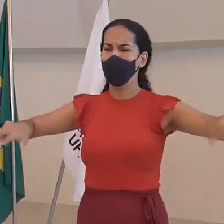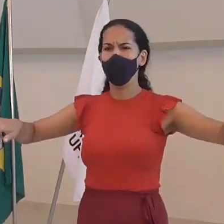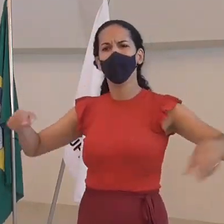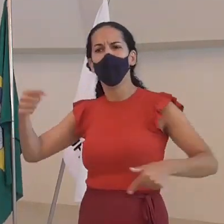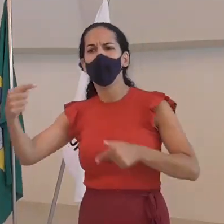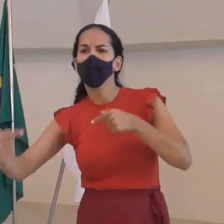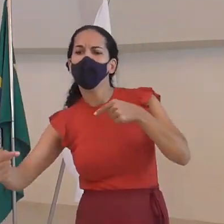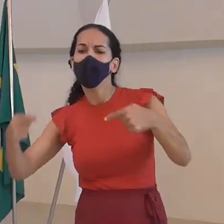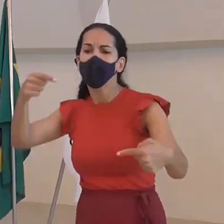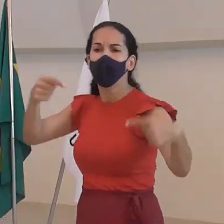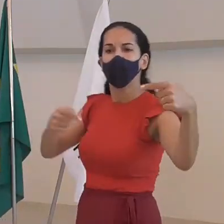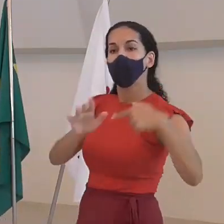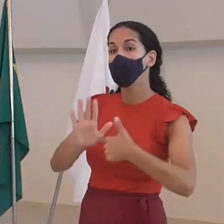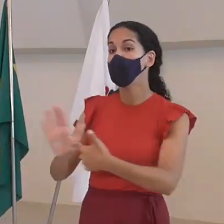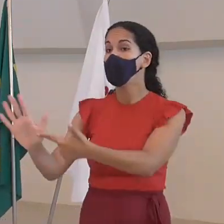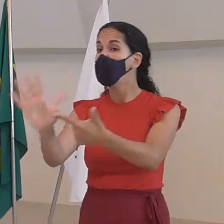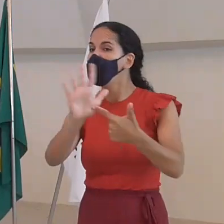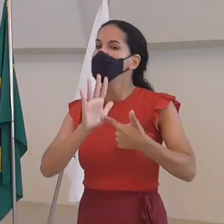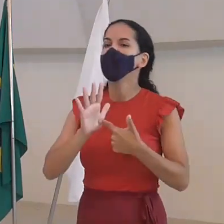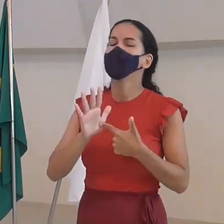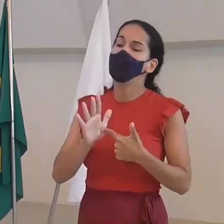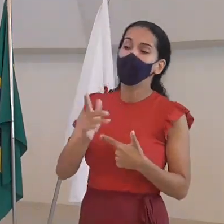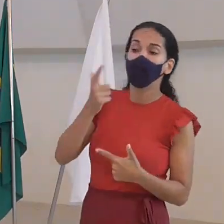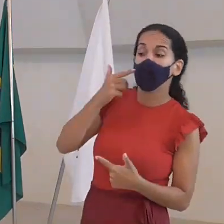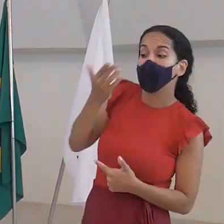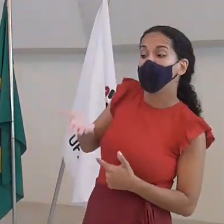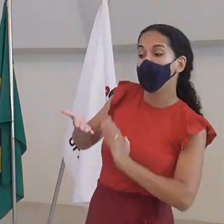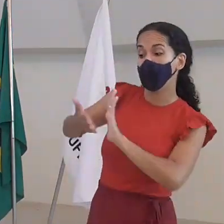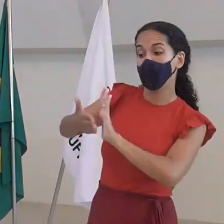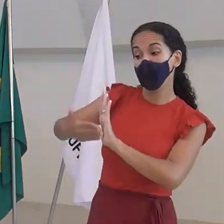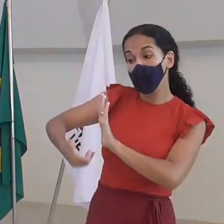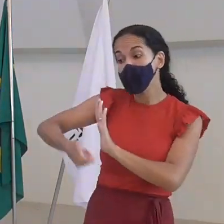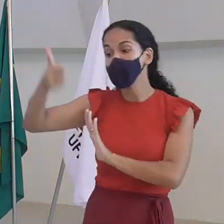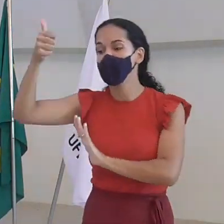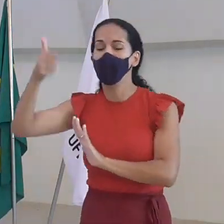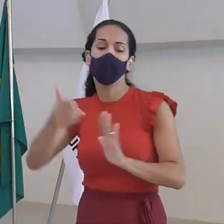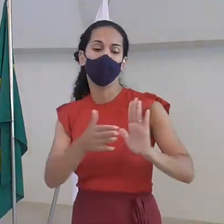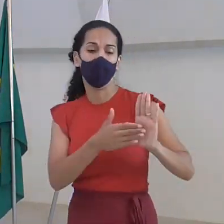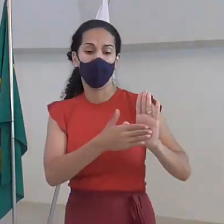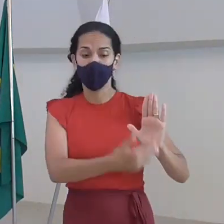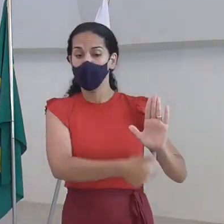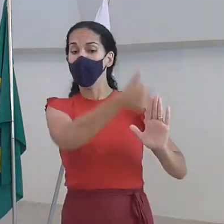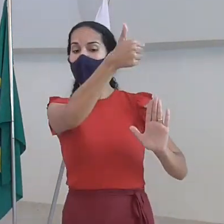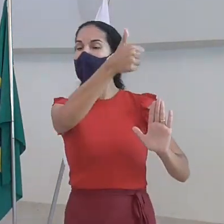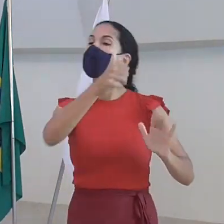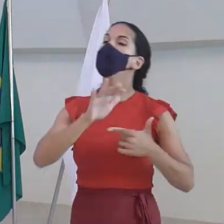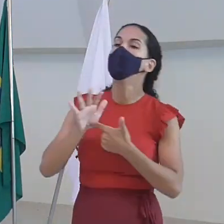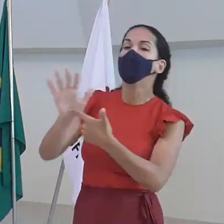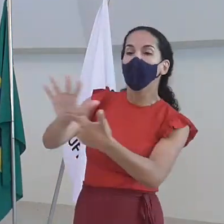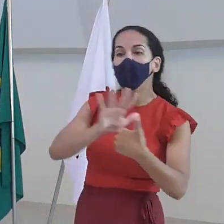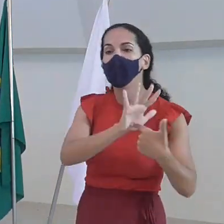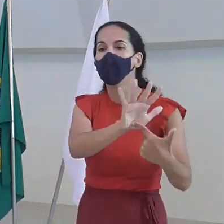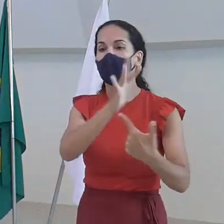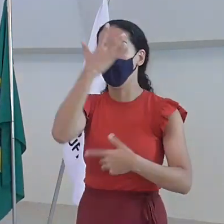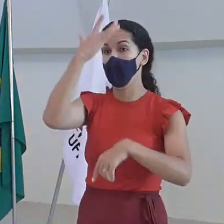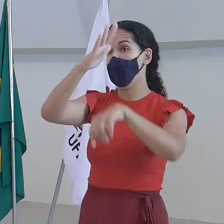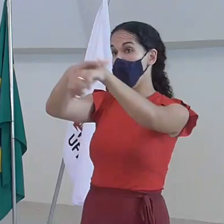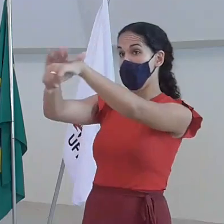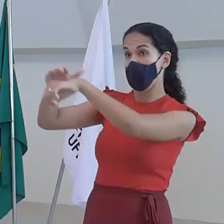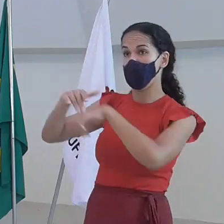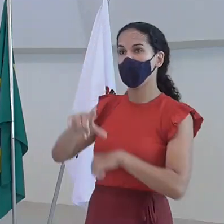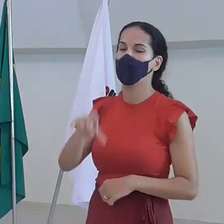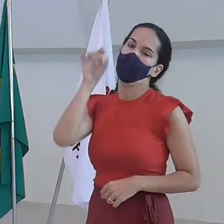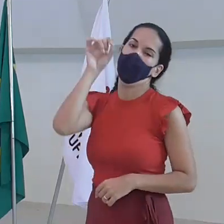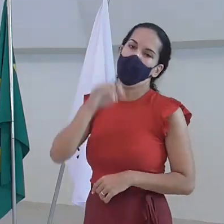o eleitorado da melhor proposta para os rumos do país nos próximos anos. Ao invés de uma